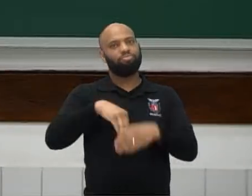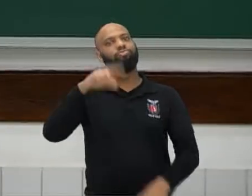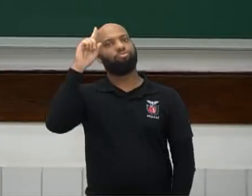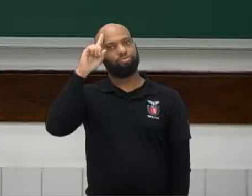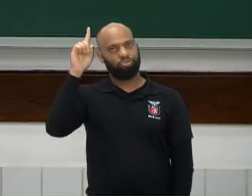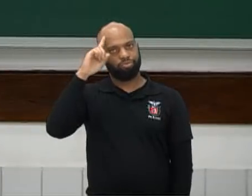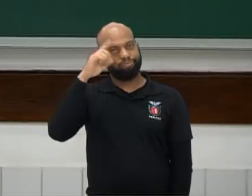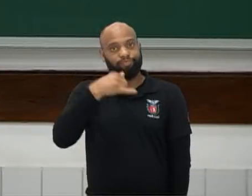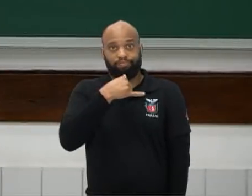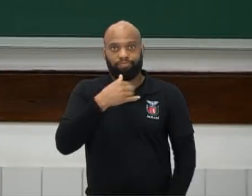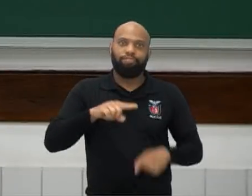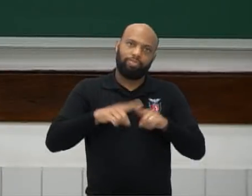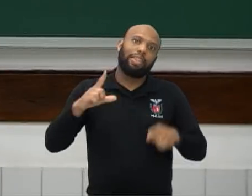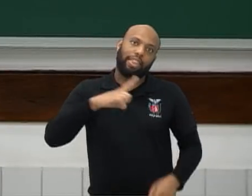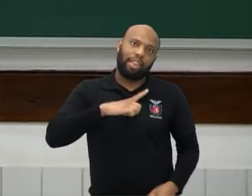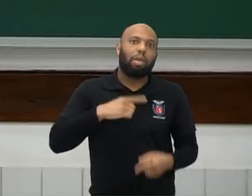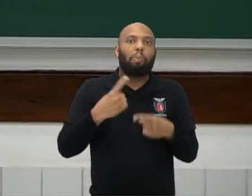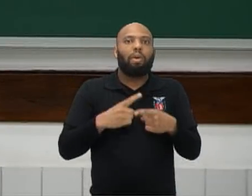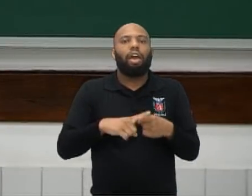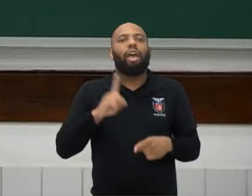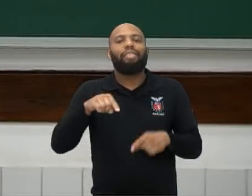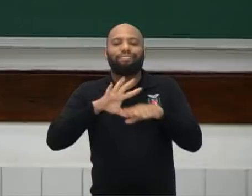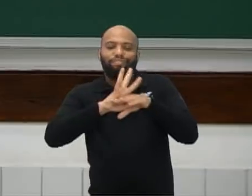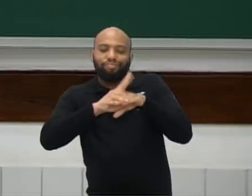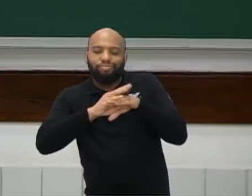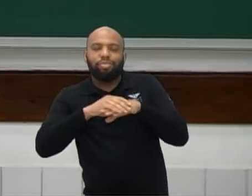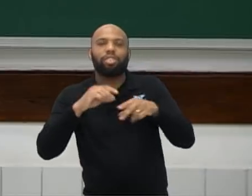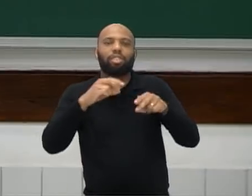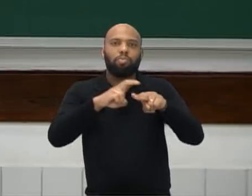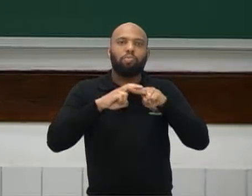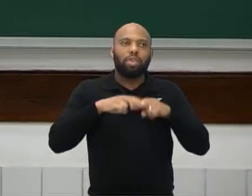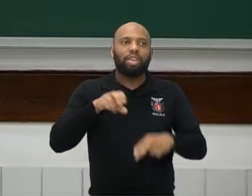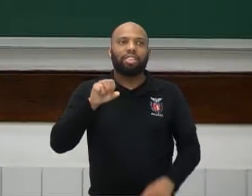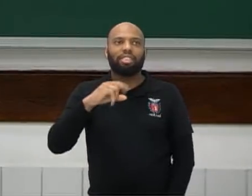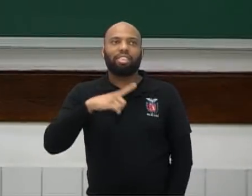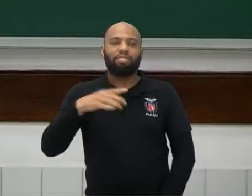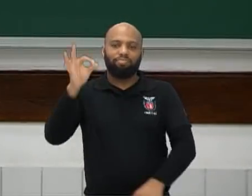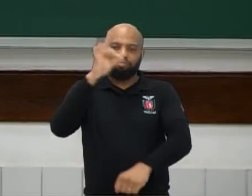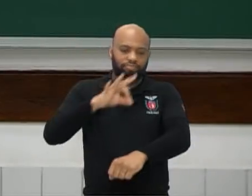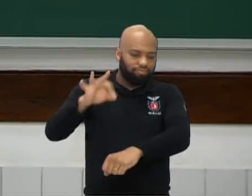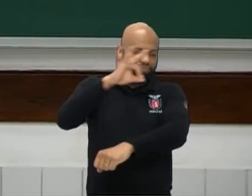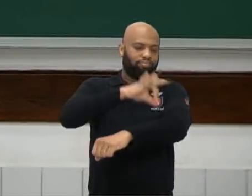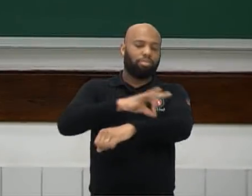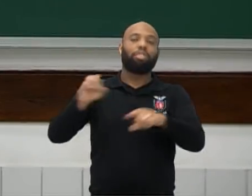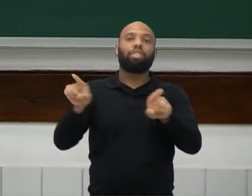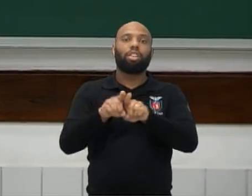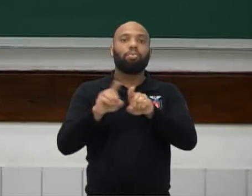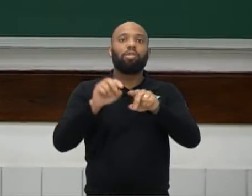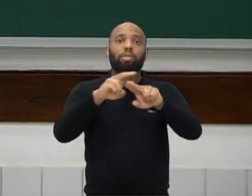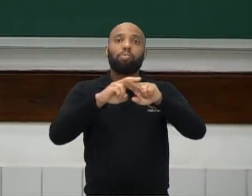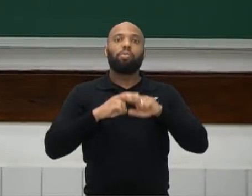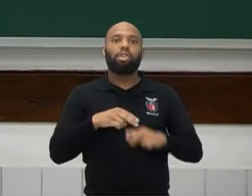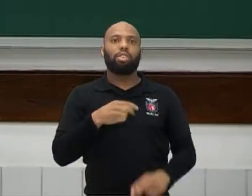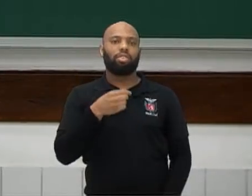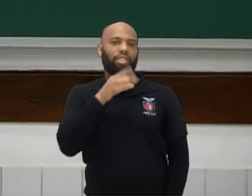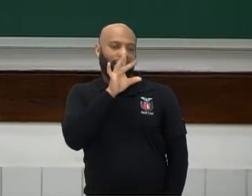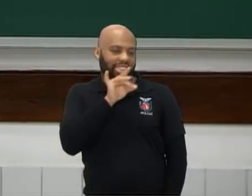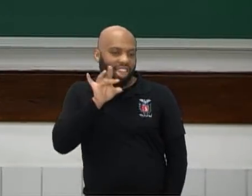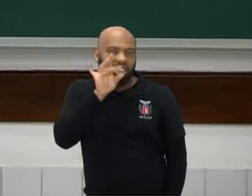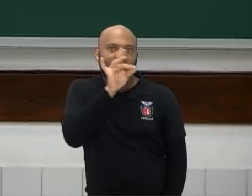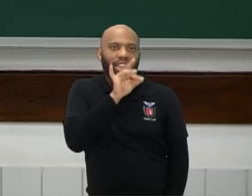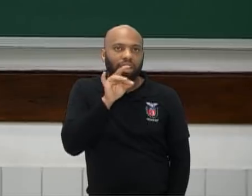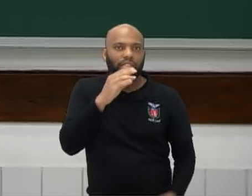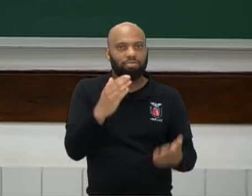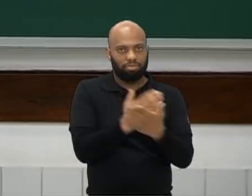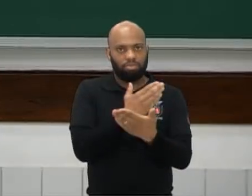dia, infelizmente, né, pessoal? Que são aquelas doenças transmitidas pela picada de insetos ou ainda pela saliva de